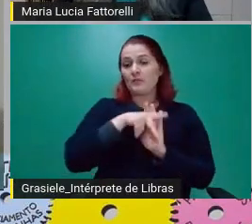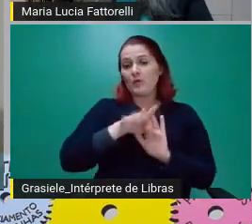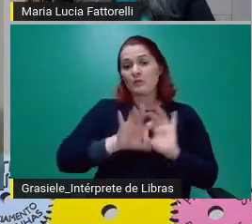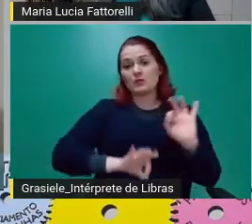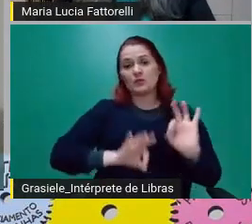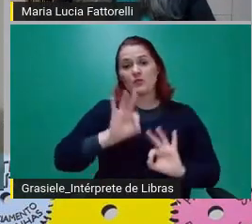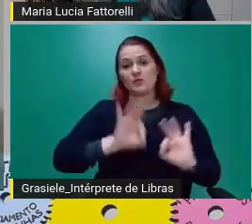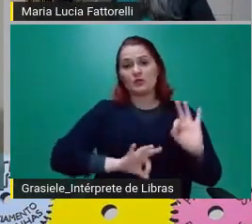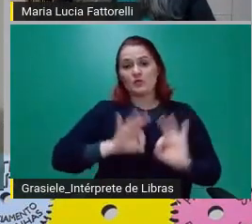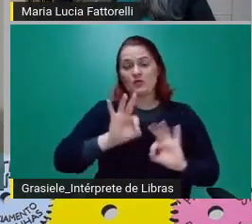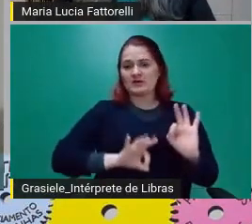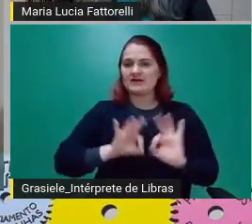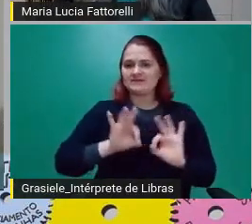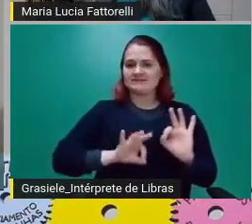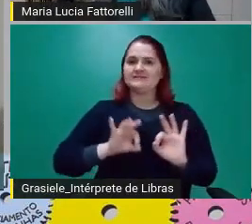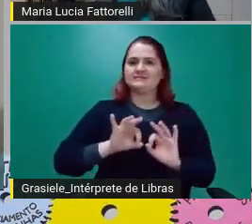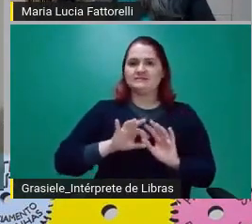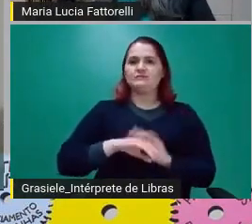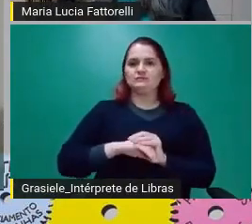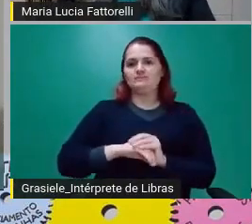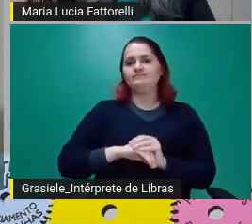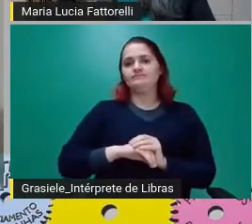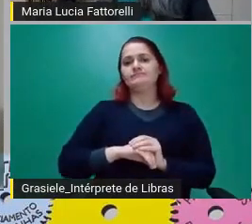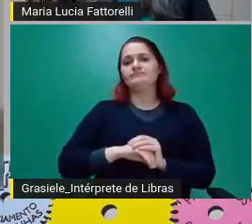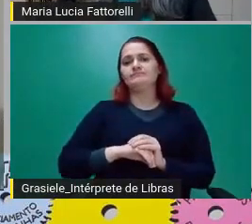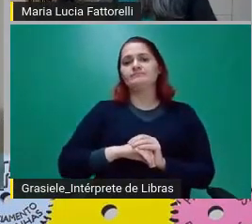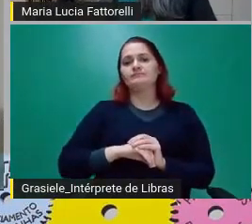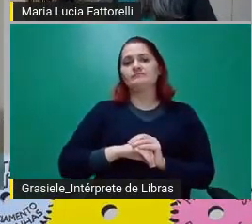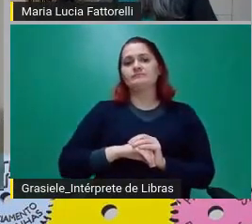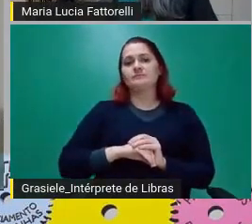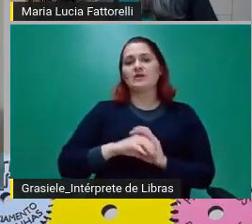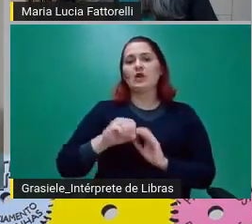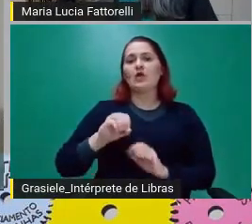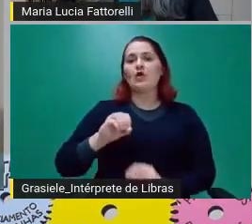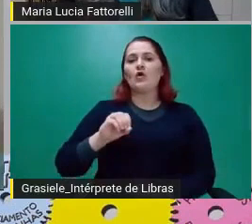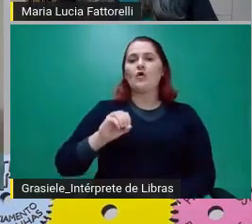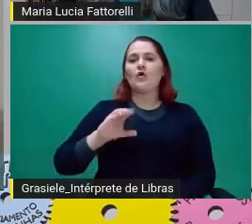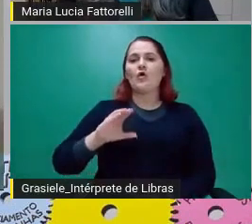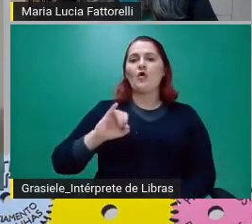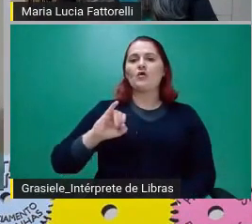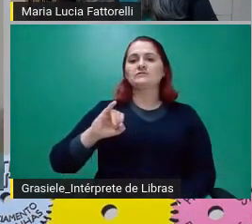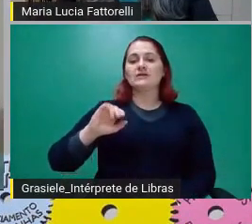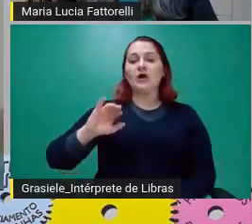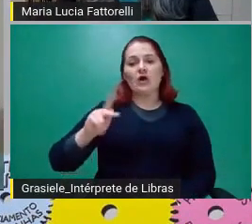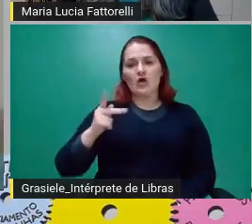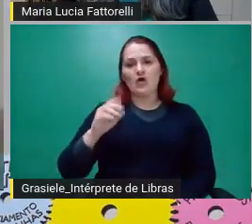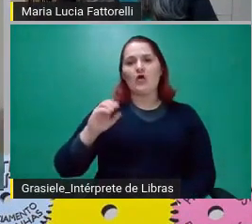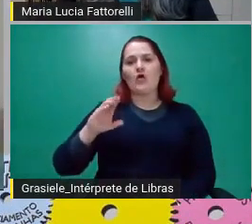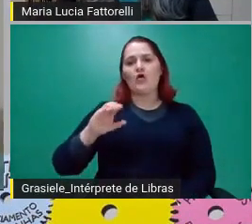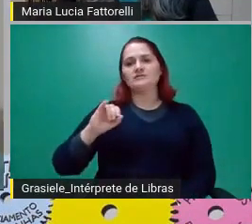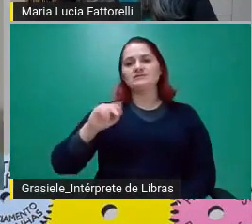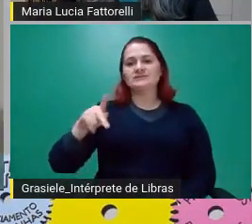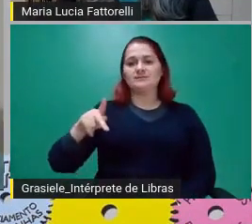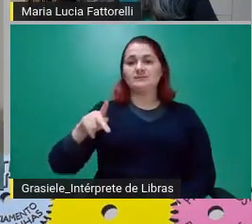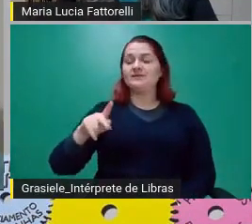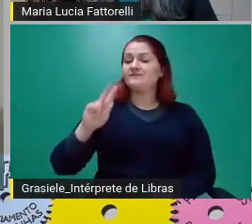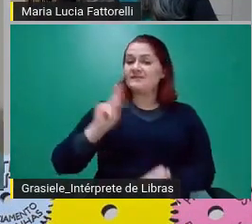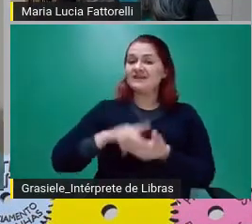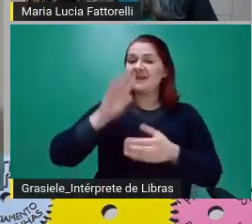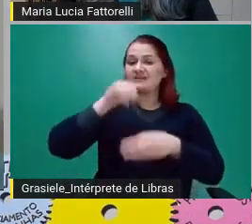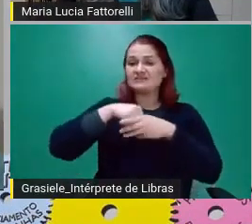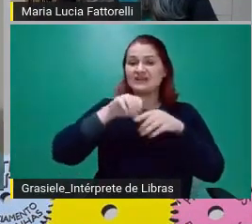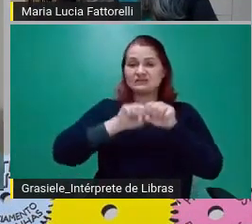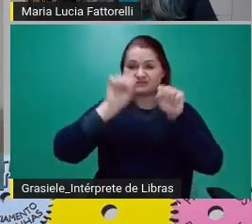as OCIPs. Isso virou uma praga no sistema de saúde. Nós conseguimos, com muita luta, na